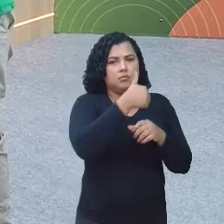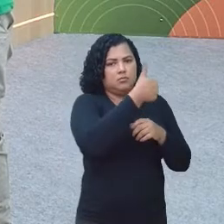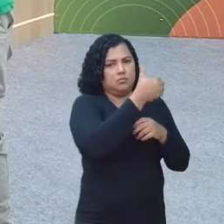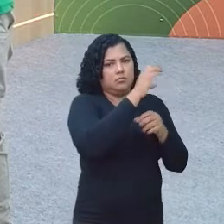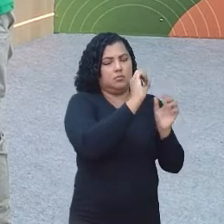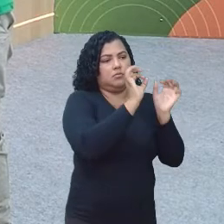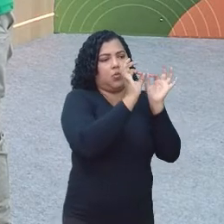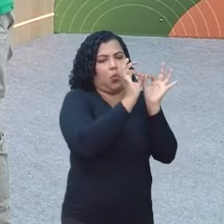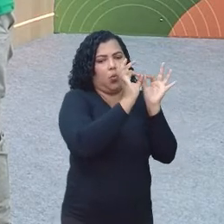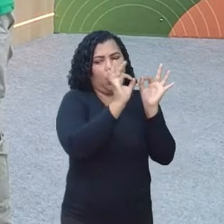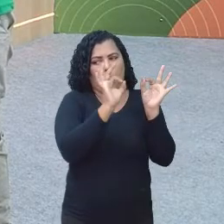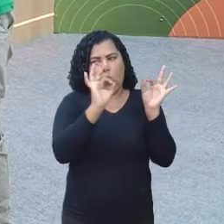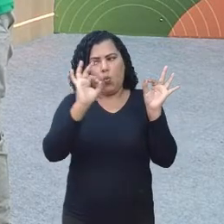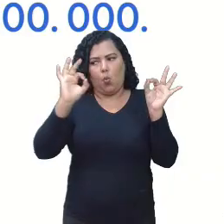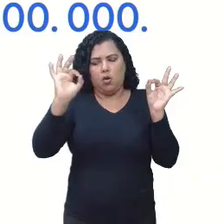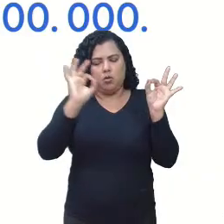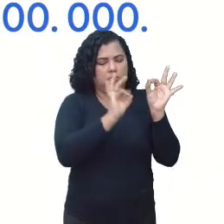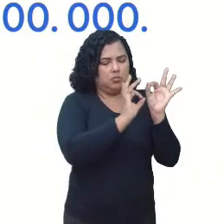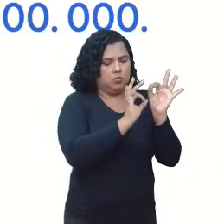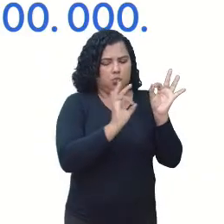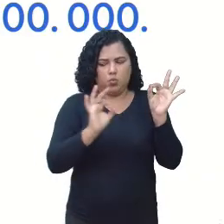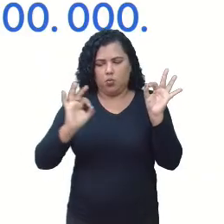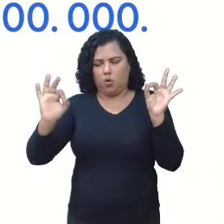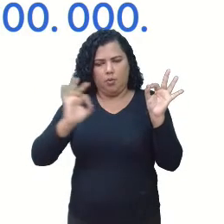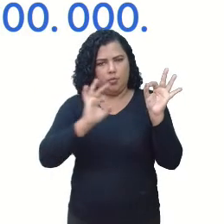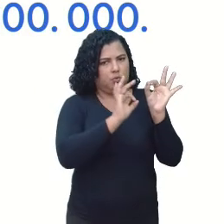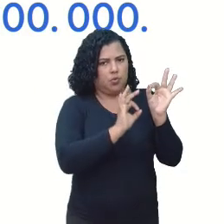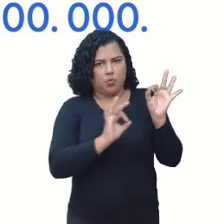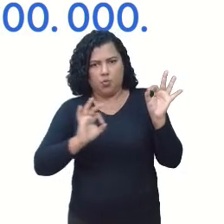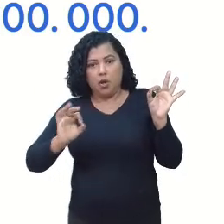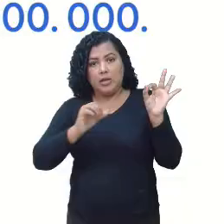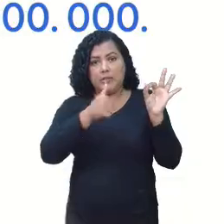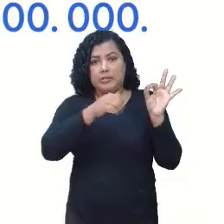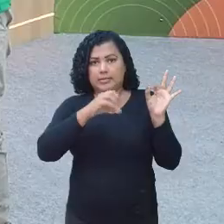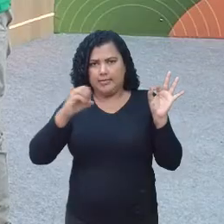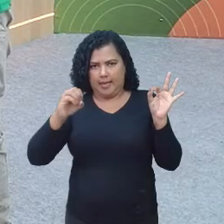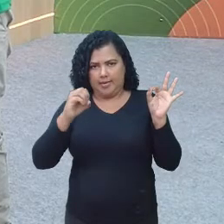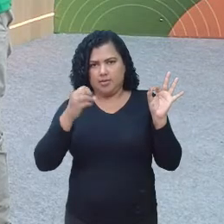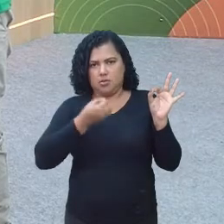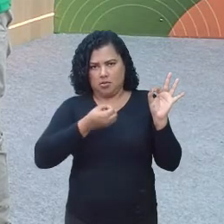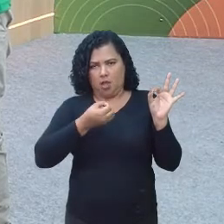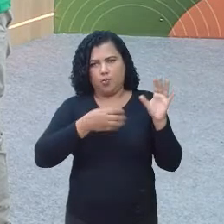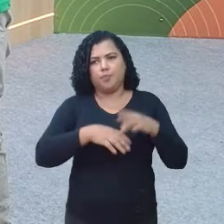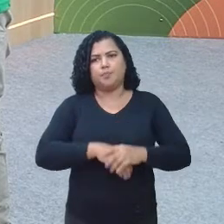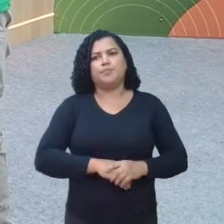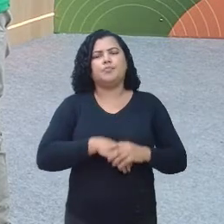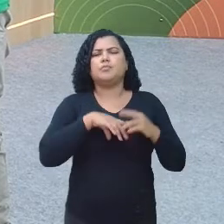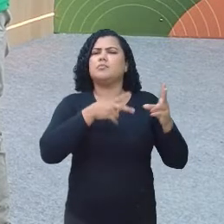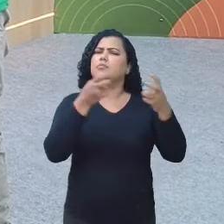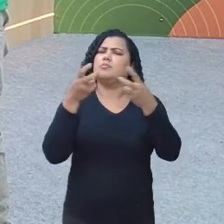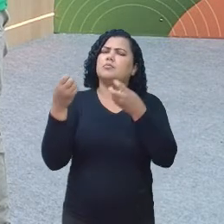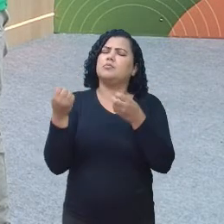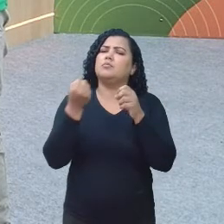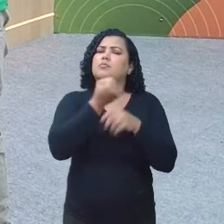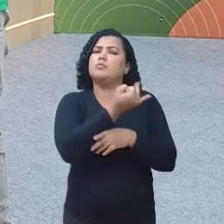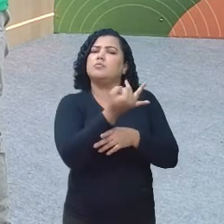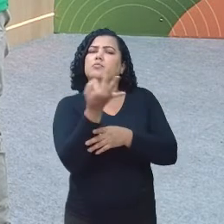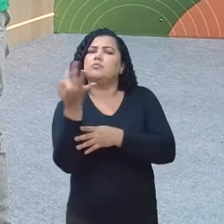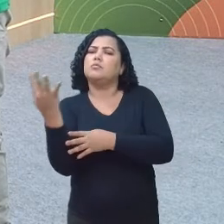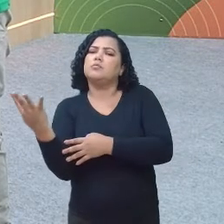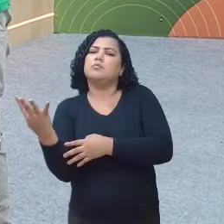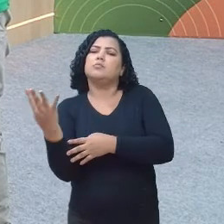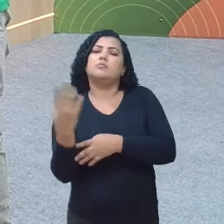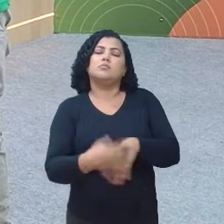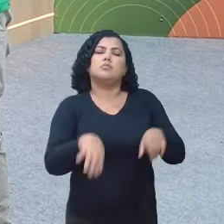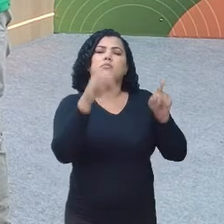números zeros, não é? Ou seja, como é que eu vou fazer isso daí? Então a gente vai ver que essa quantidade de coisas iguais que se repetem,